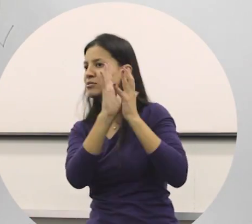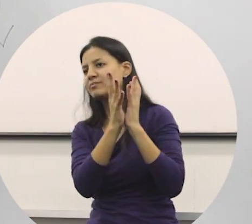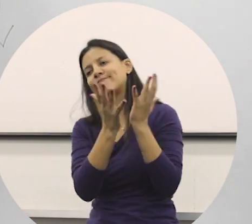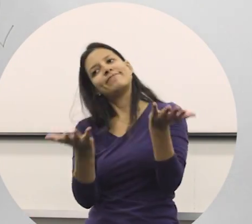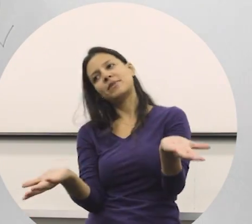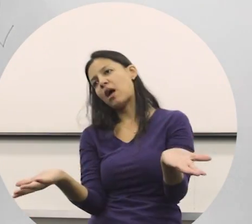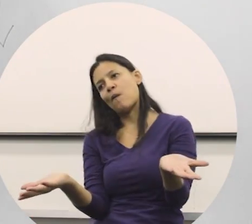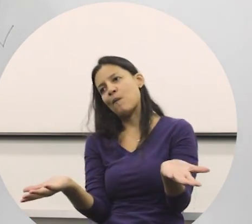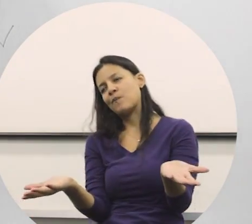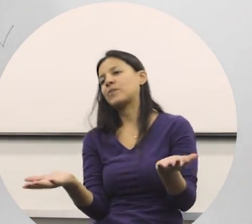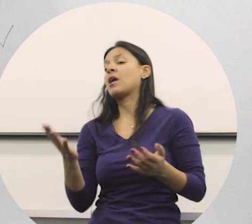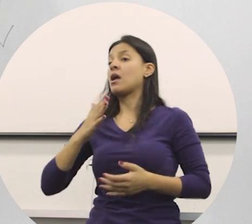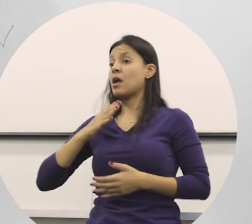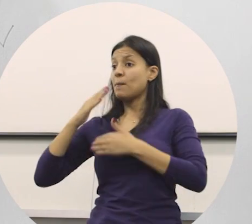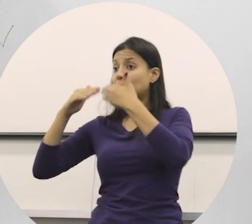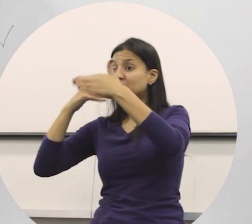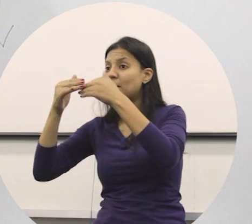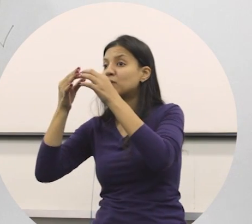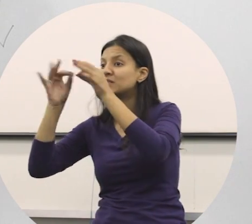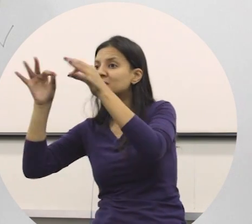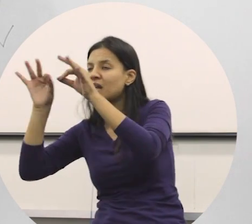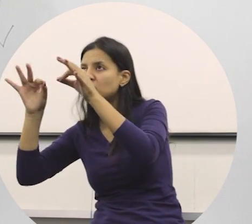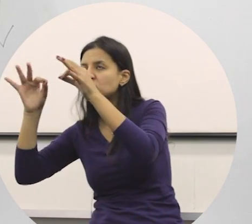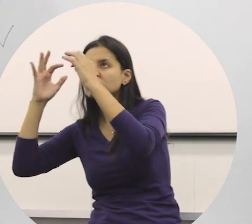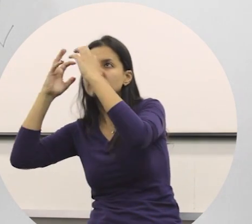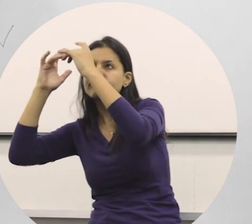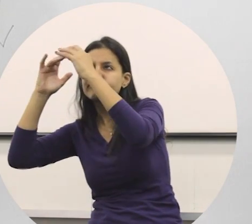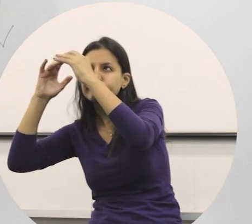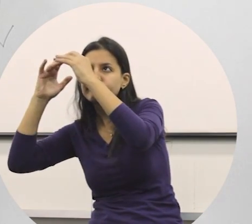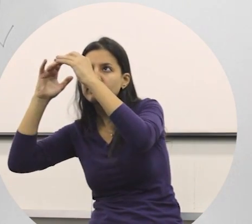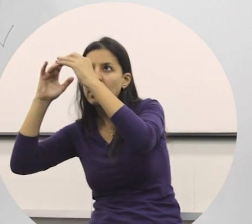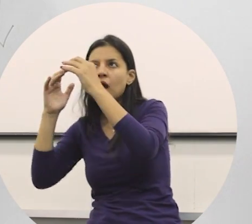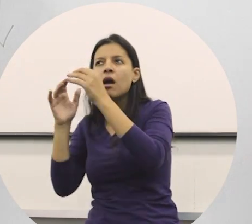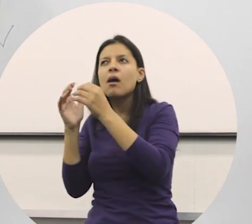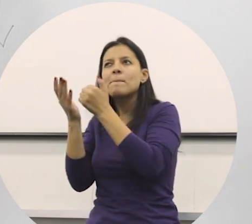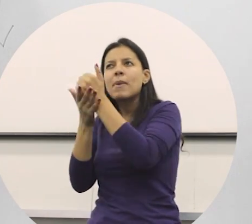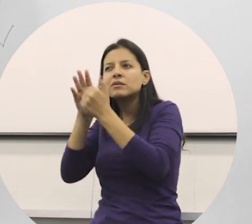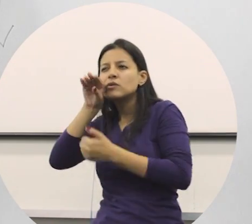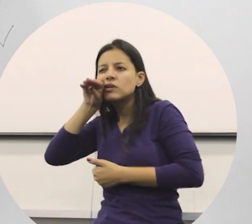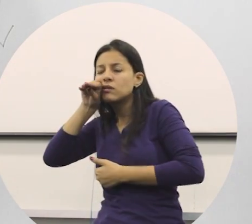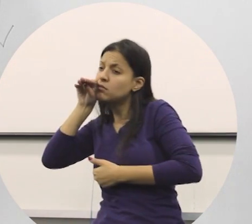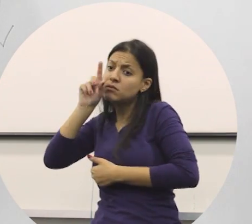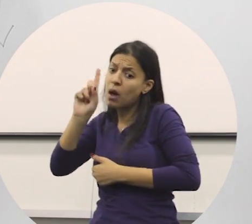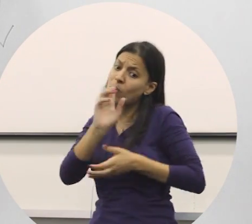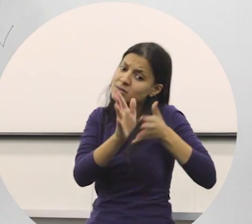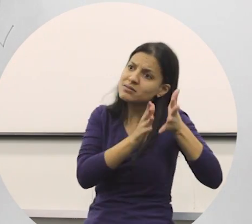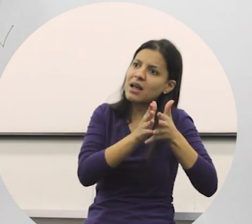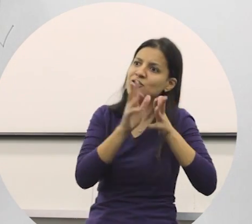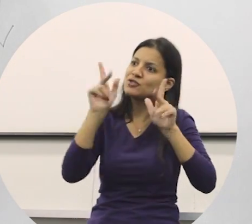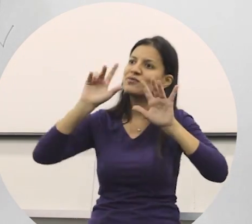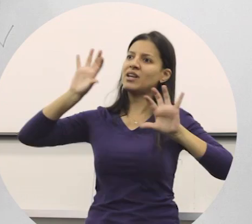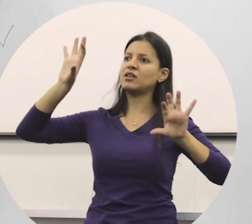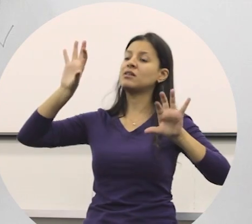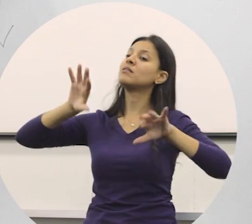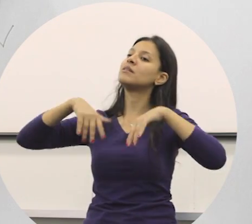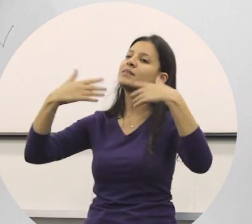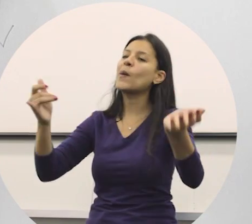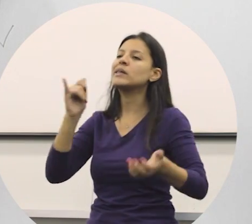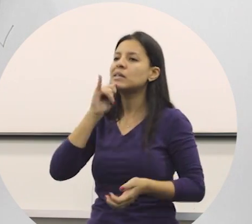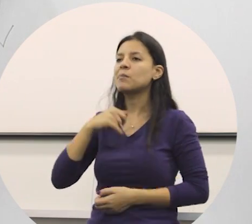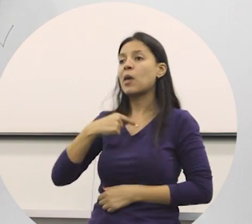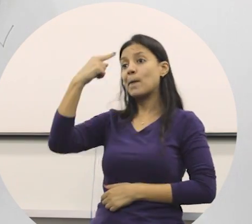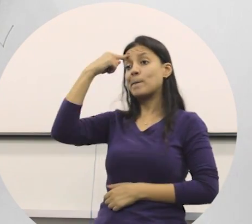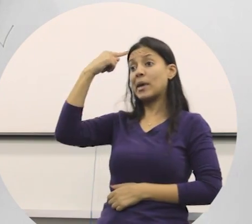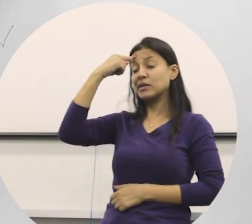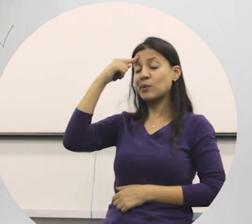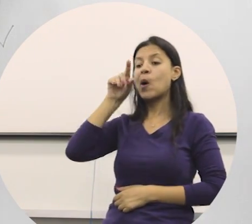ter um processamento sintático baseado em oralidade. Então não adianta eu ficar pensando em oralidade,